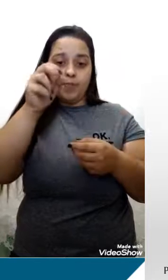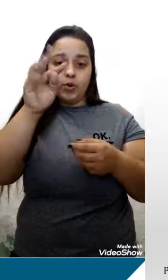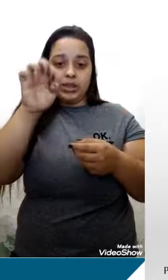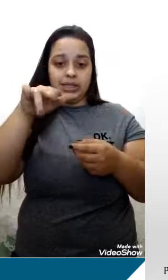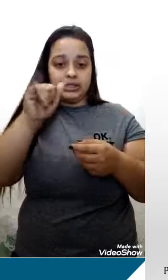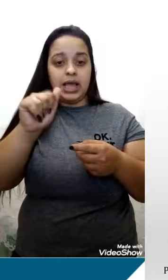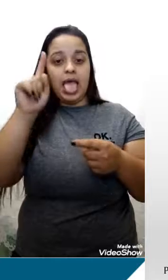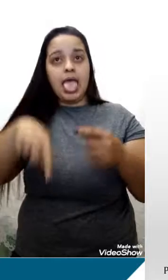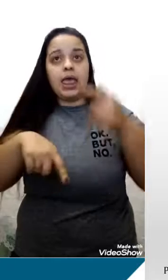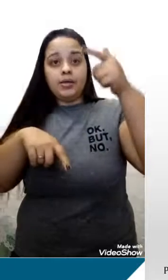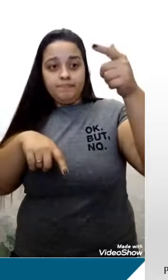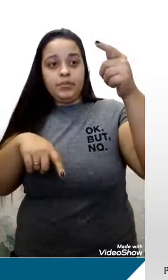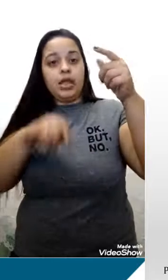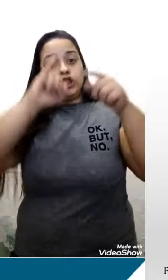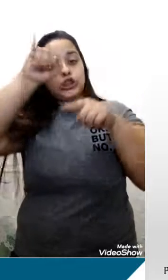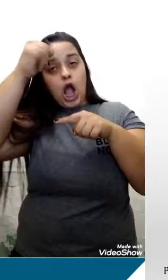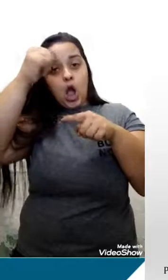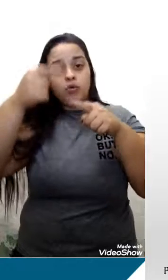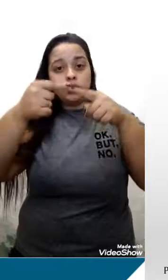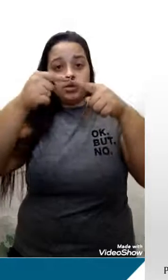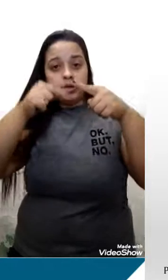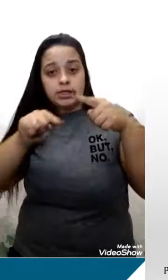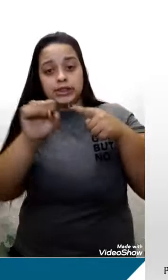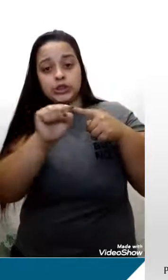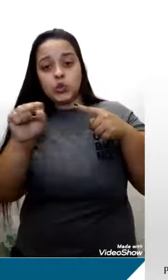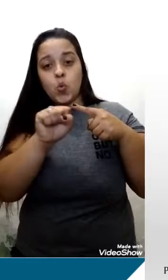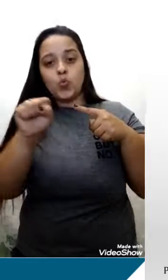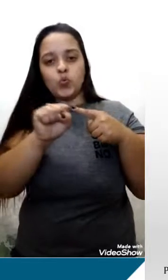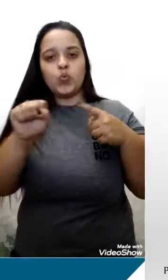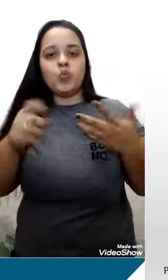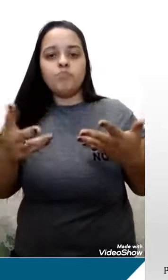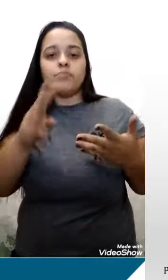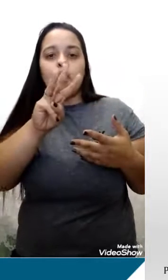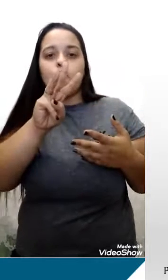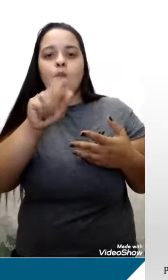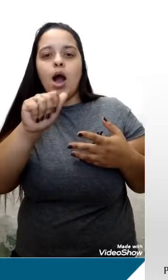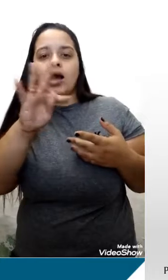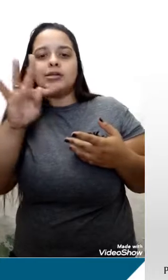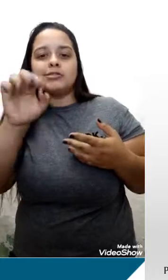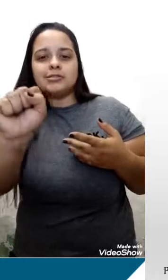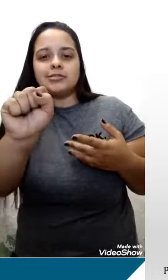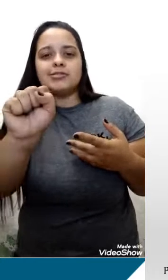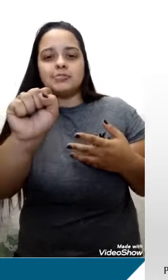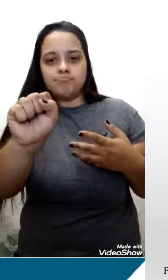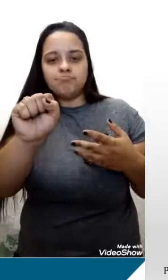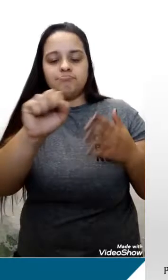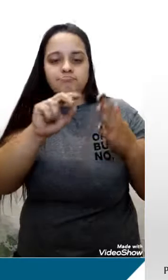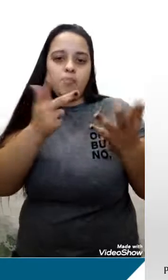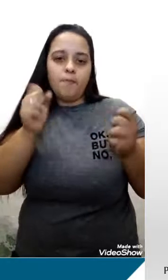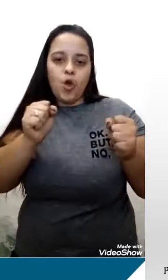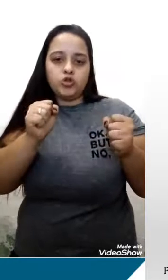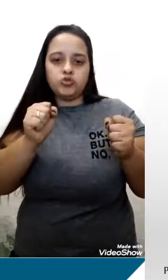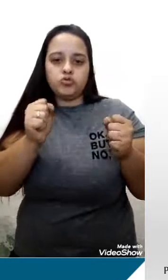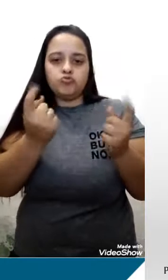do joule pelo segundo, que nós vamos chamar de watts. Também